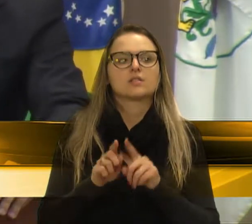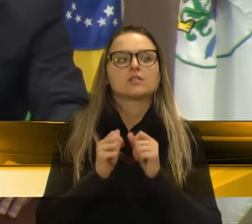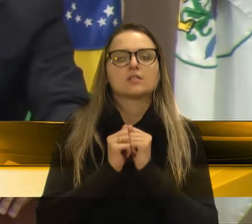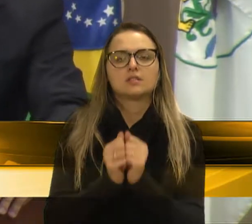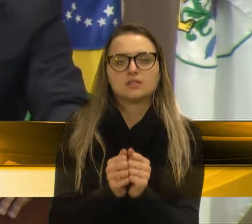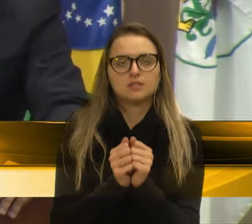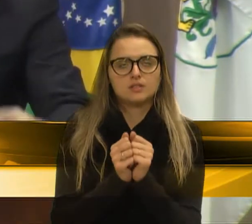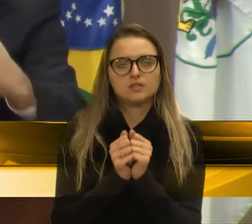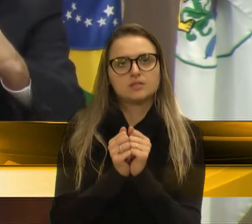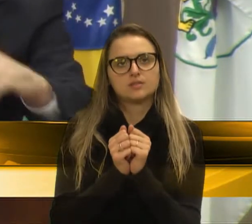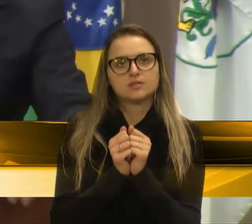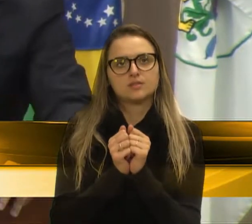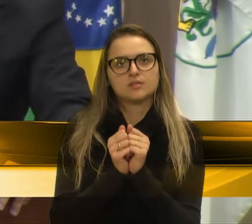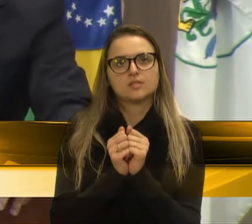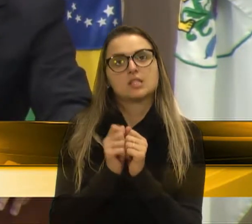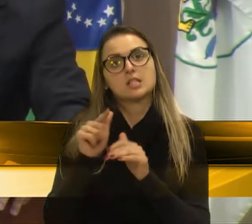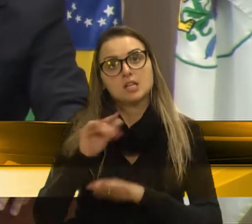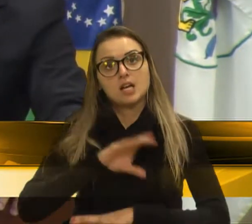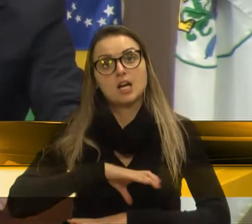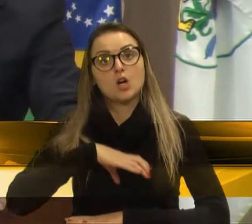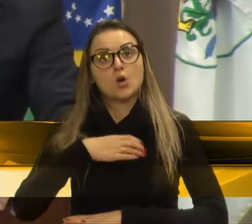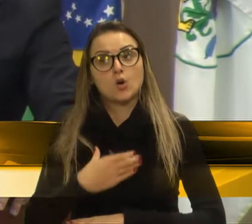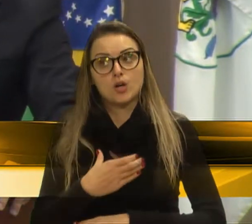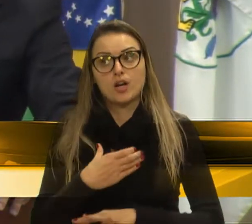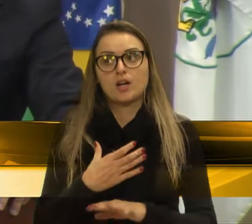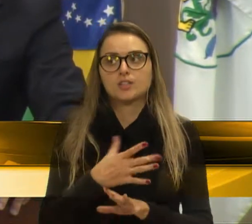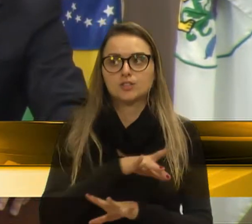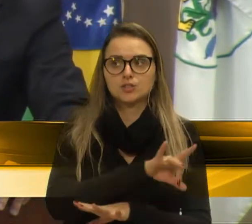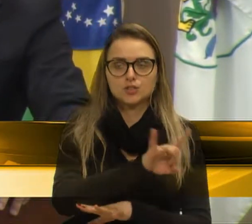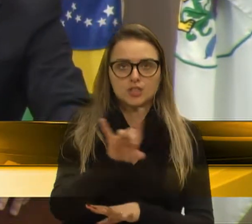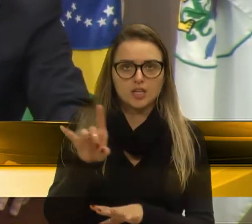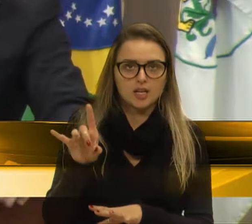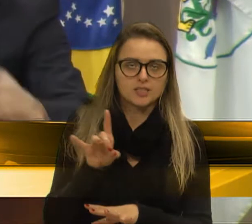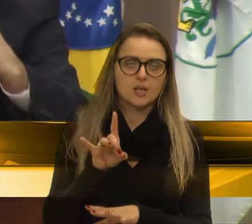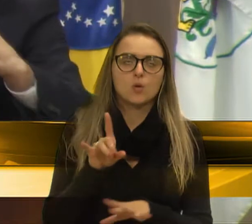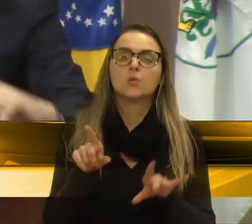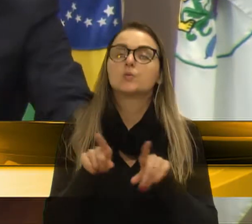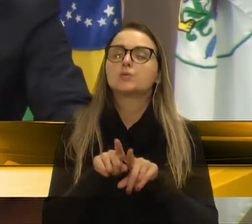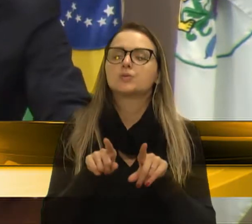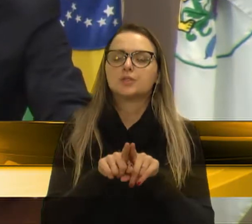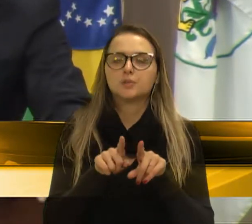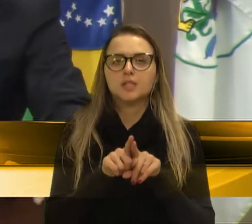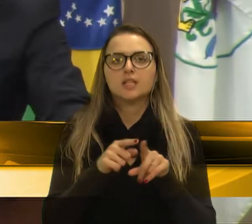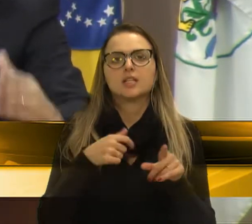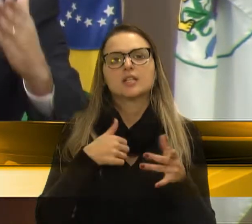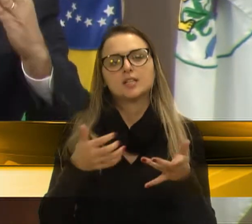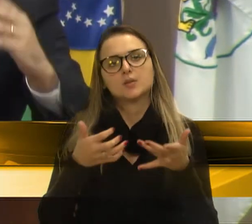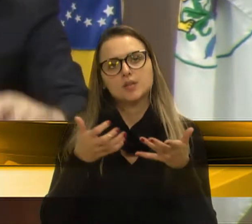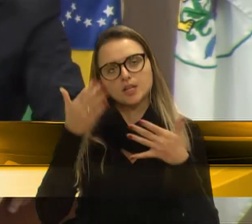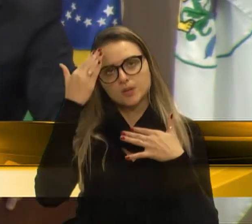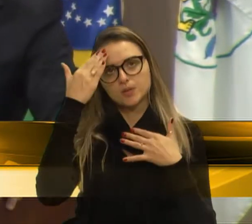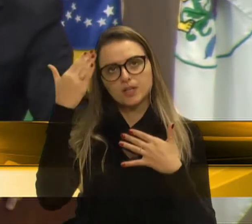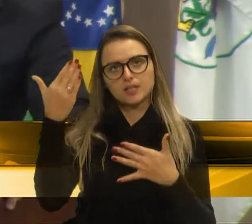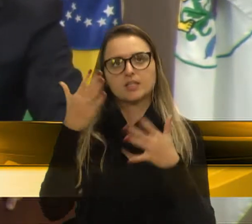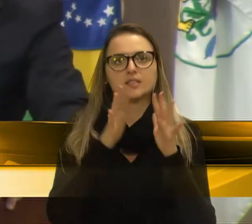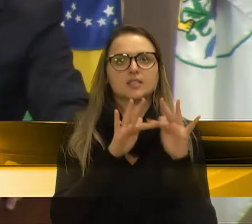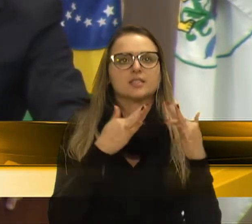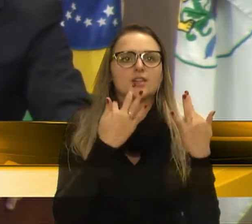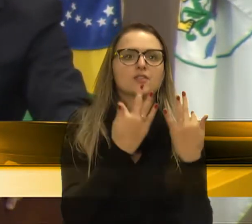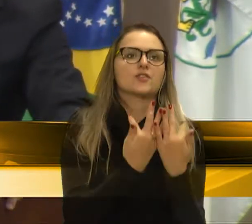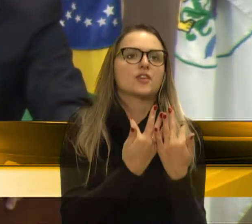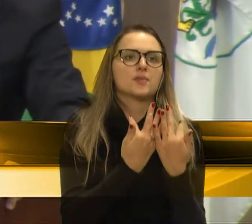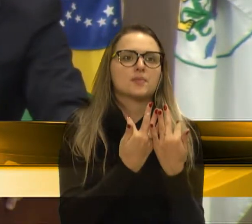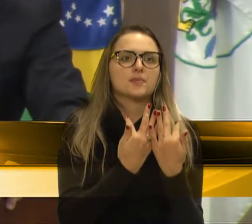ia me assustar. Então, a coragem vem daí também, e eu queria agradecer à família nascida,